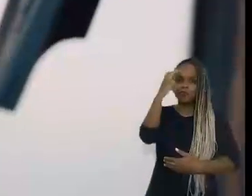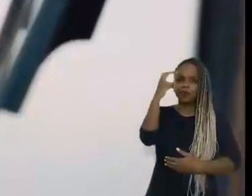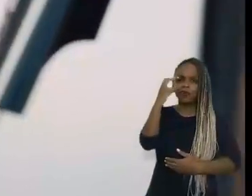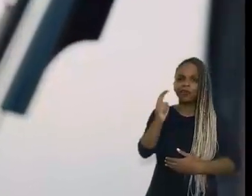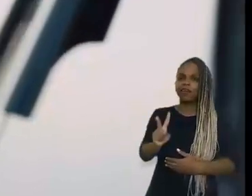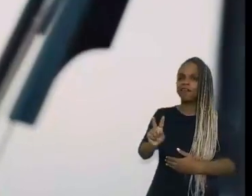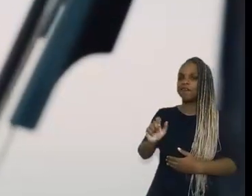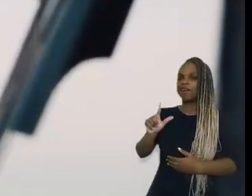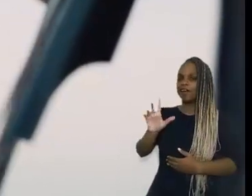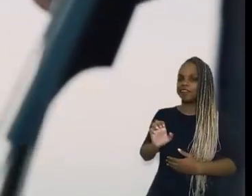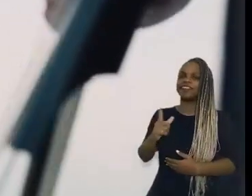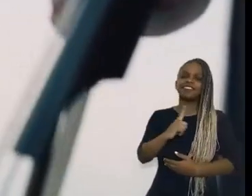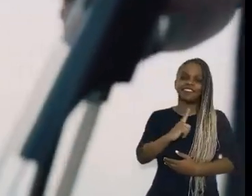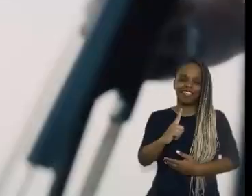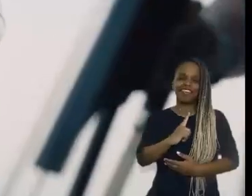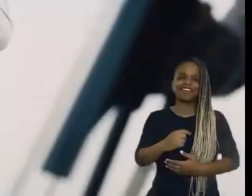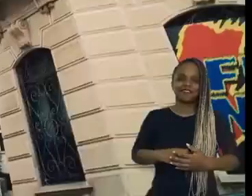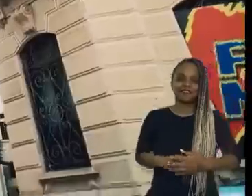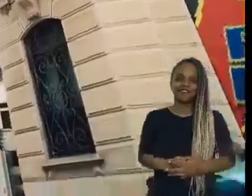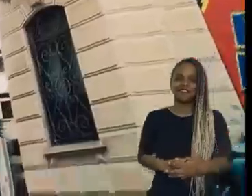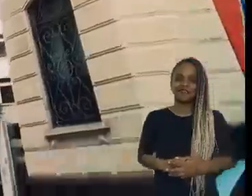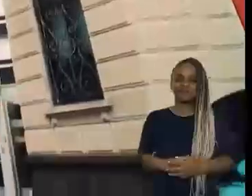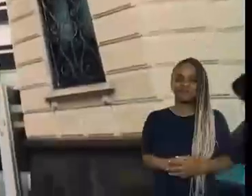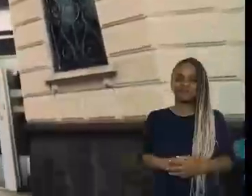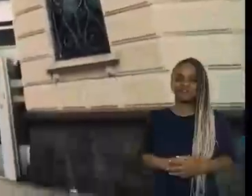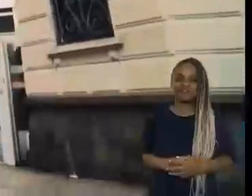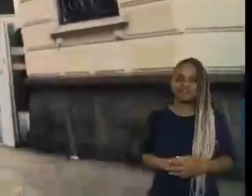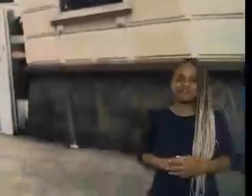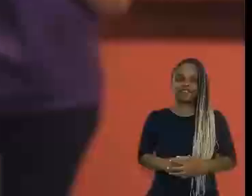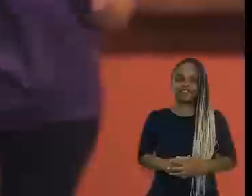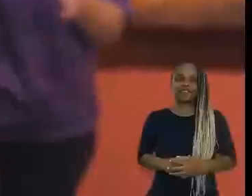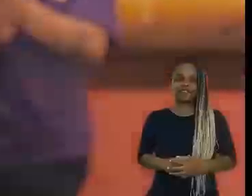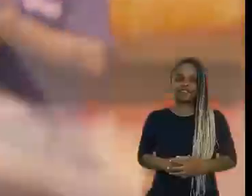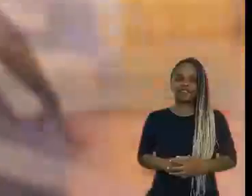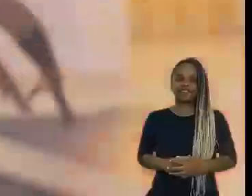Onde tem cultura, a Vale está.